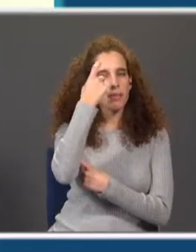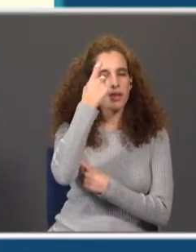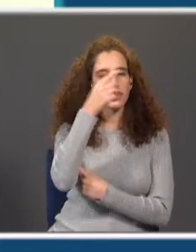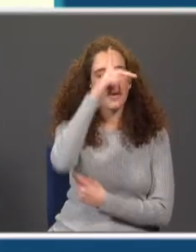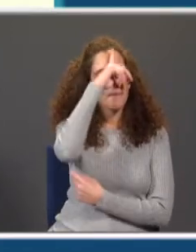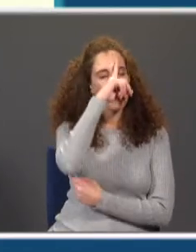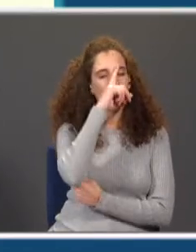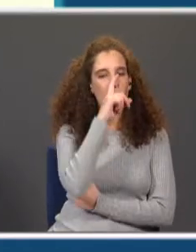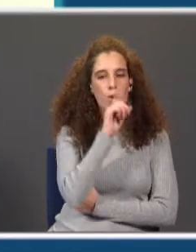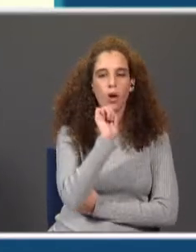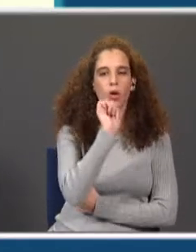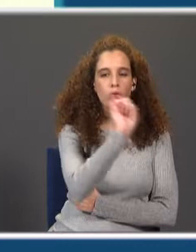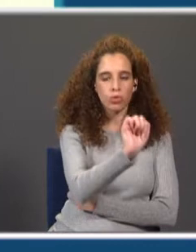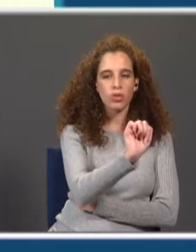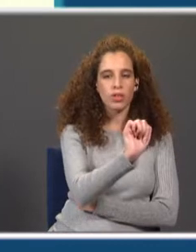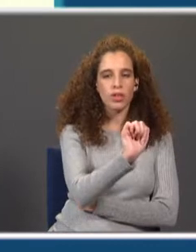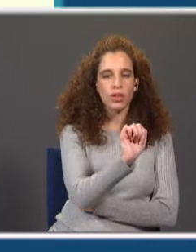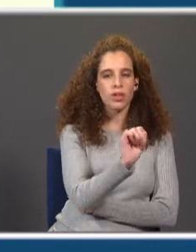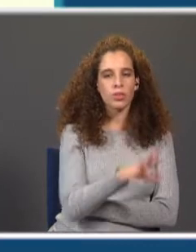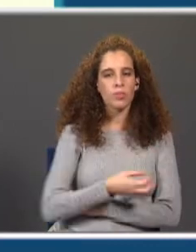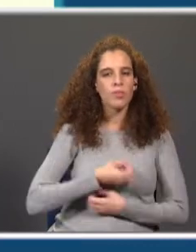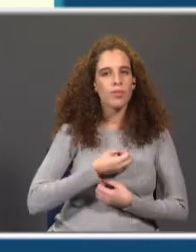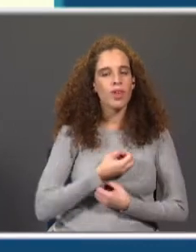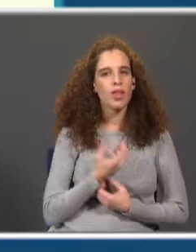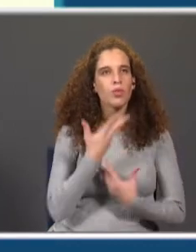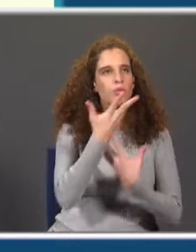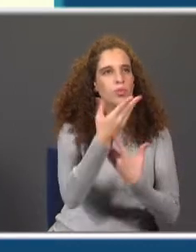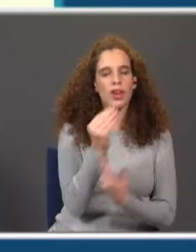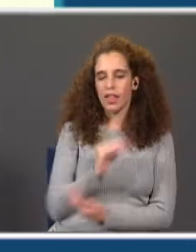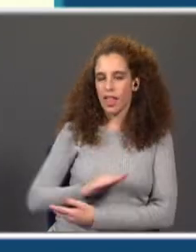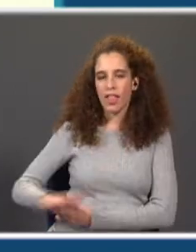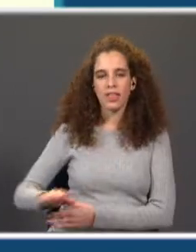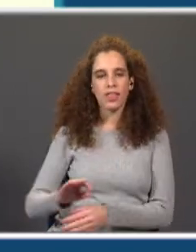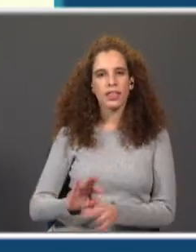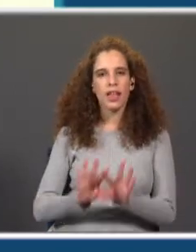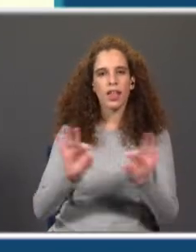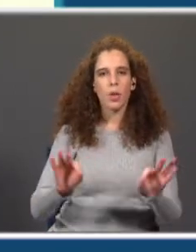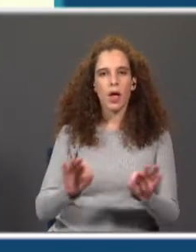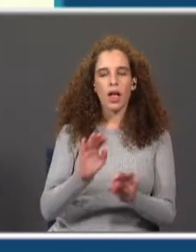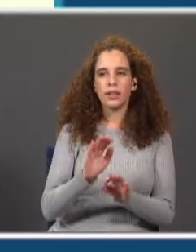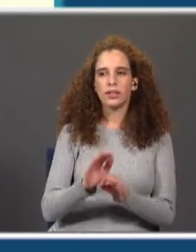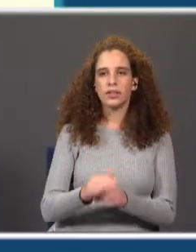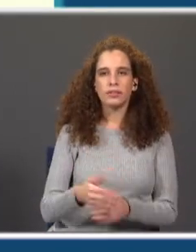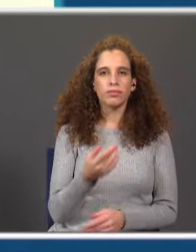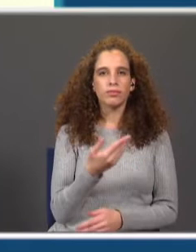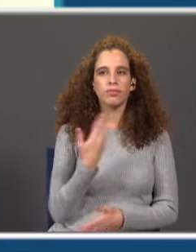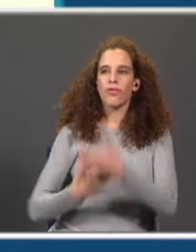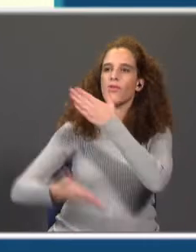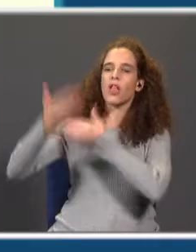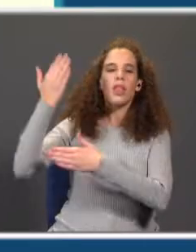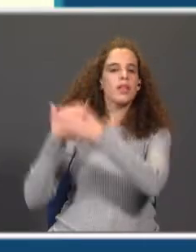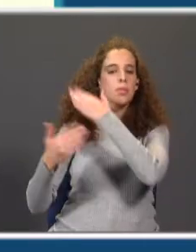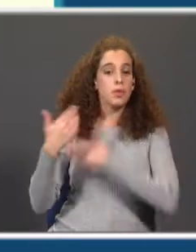suas memórias, deixando-se tomar pelo espírito infantil como se recuasse no tempo. Percebemos assim